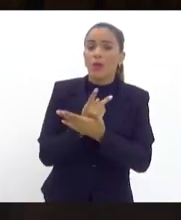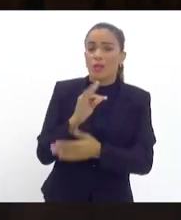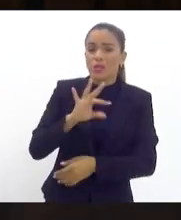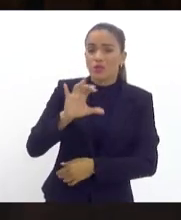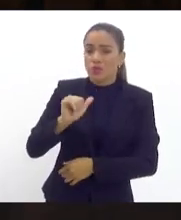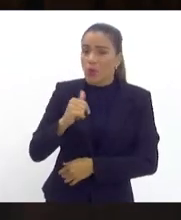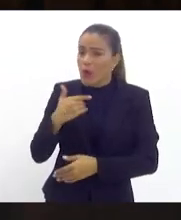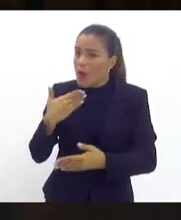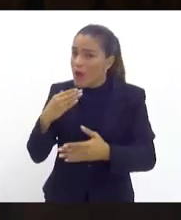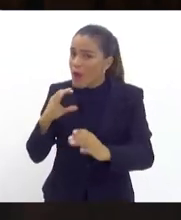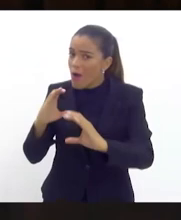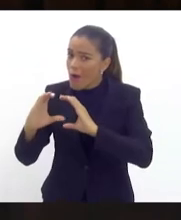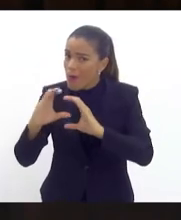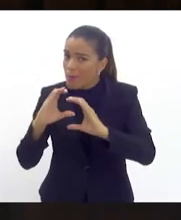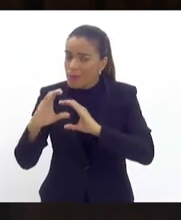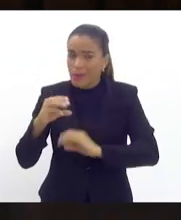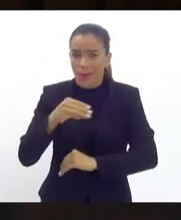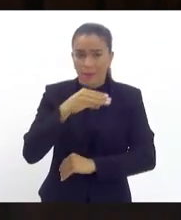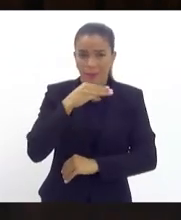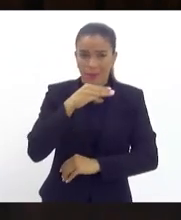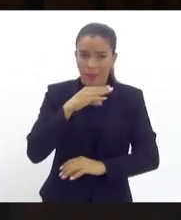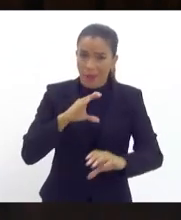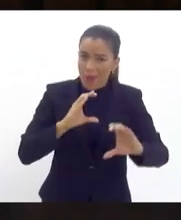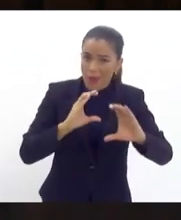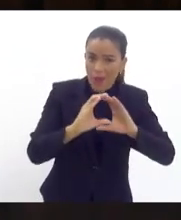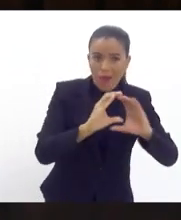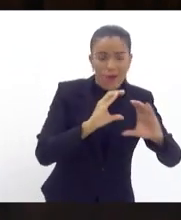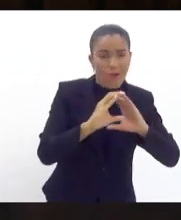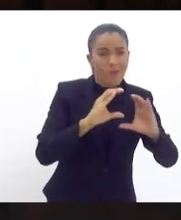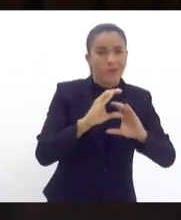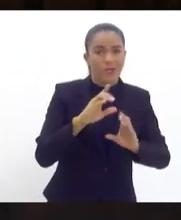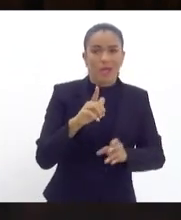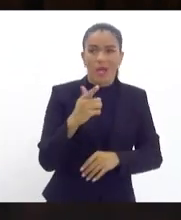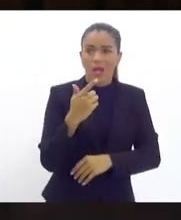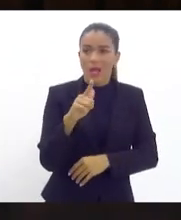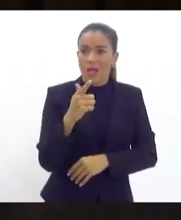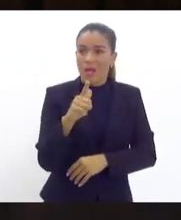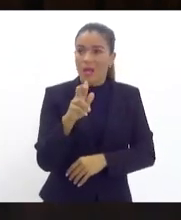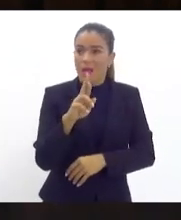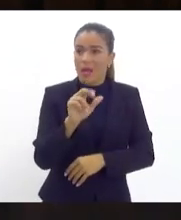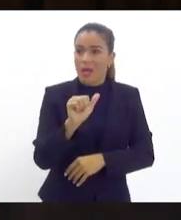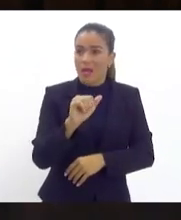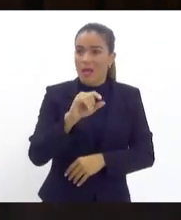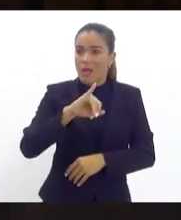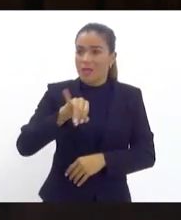com a mangueira O que acontece no mestre se comunica com Grajaú e com a Ju